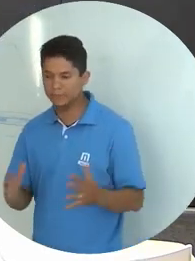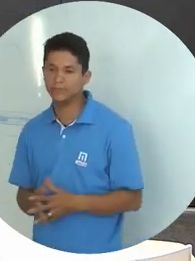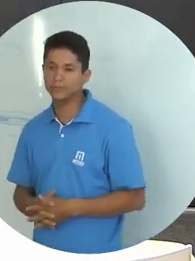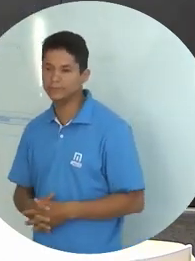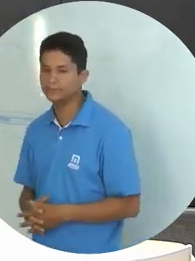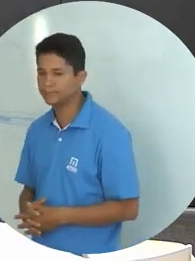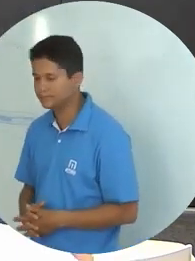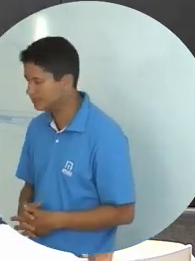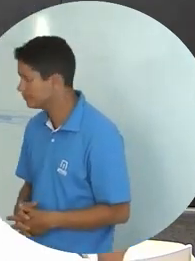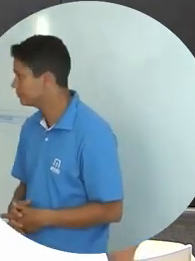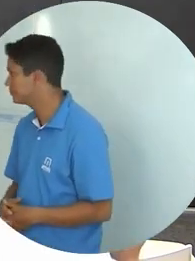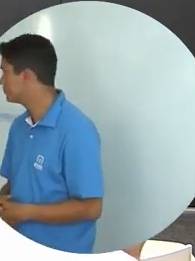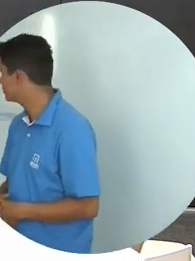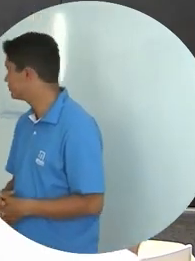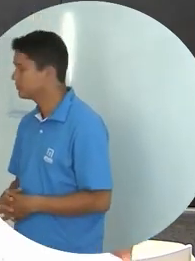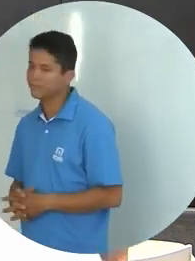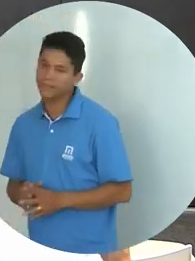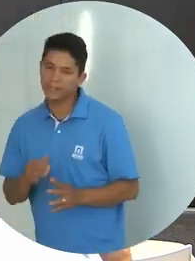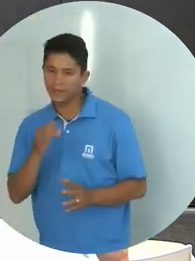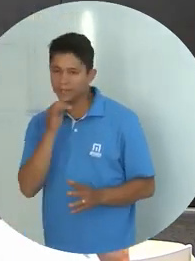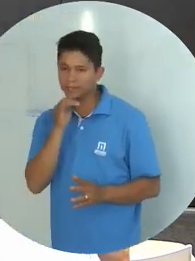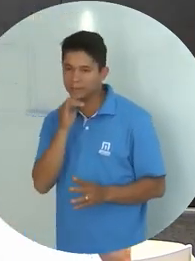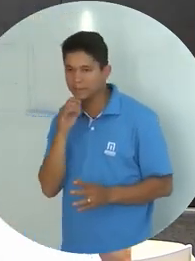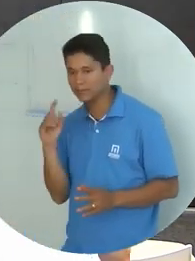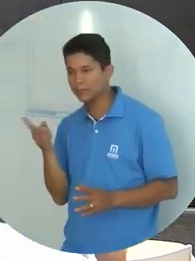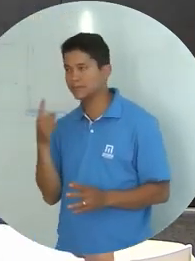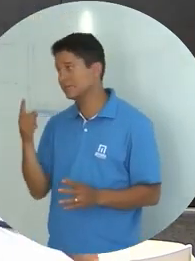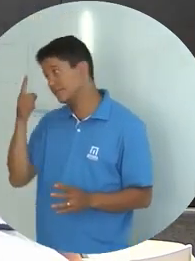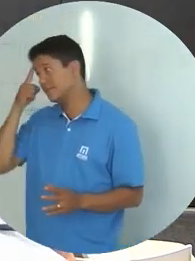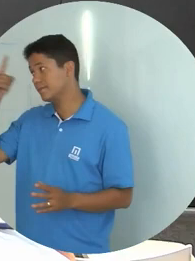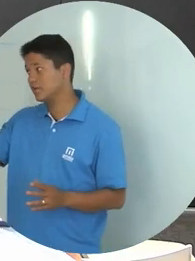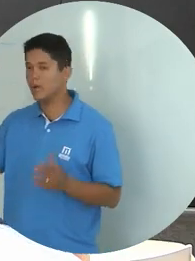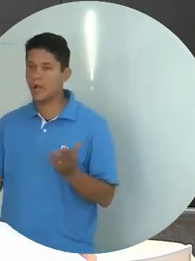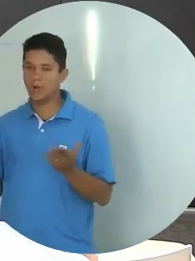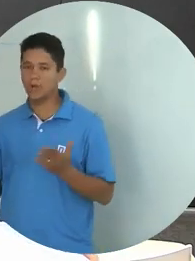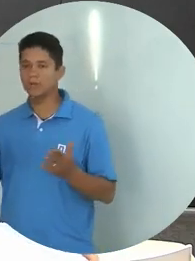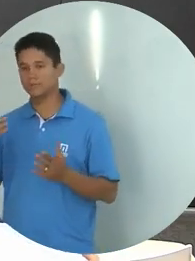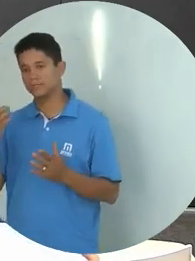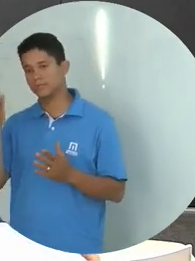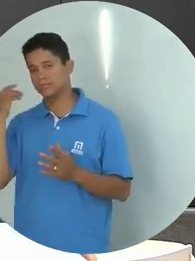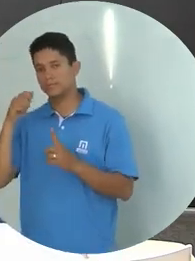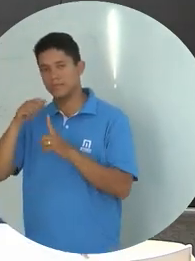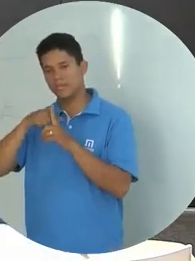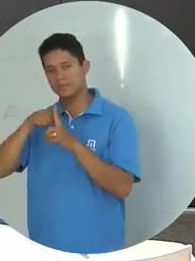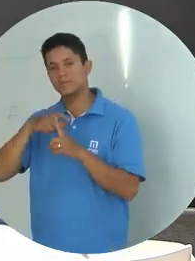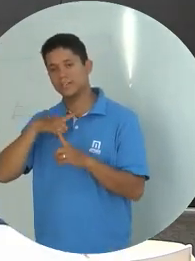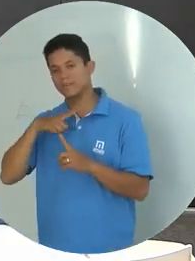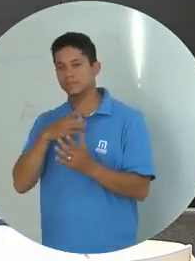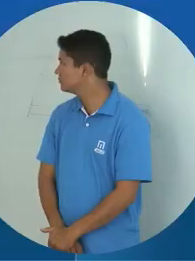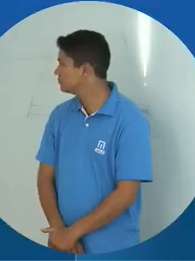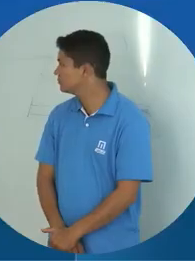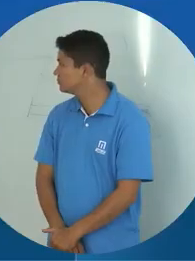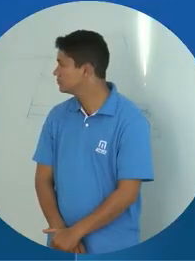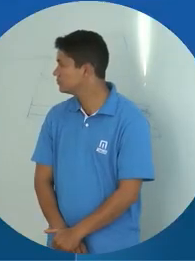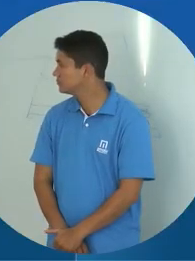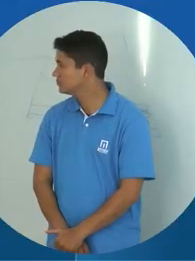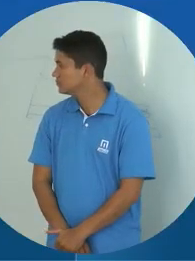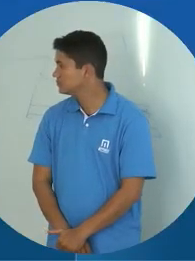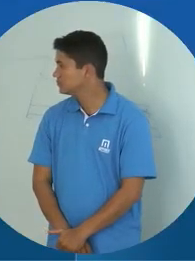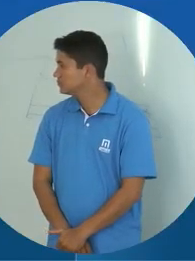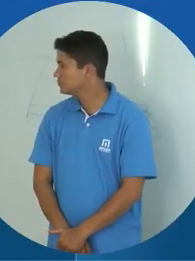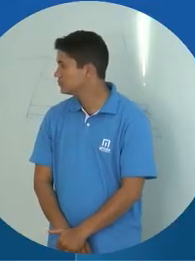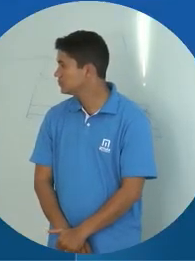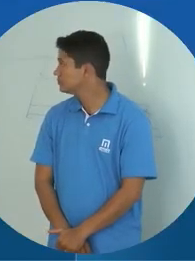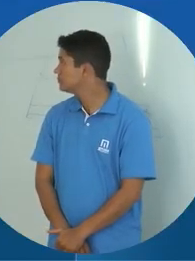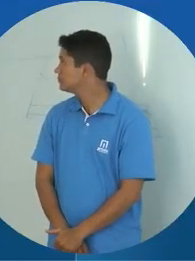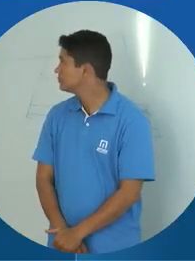Basicamente é isso. Um exemplo que que me veio à cabeça, que nos últimos meses a gente precisou fazer um estudo. Comecei